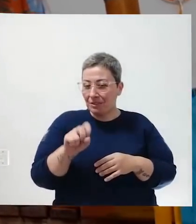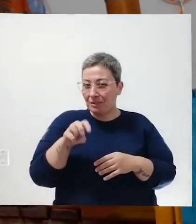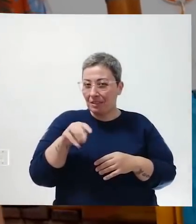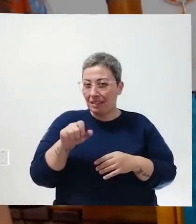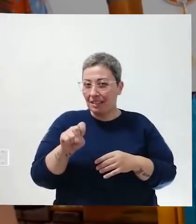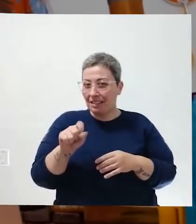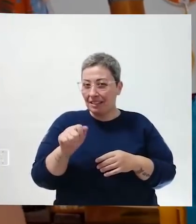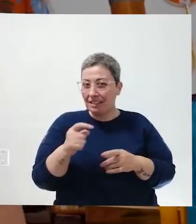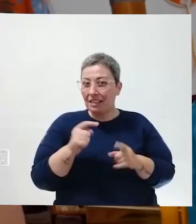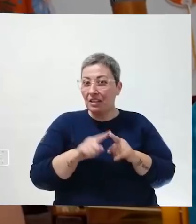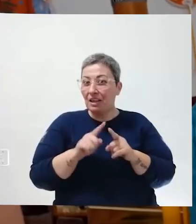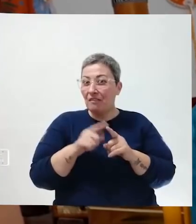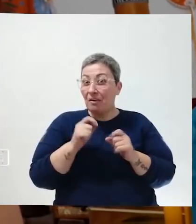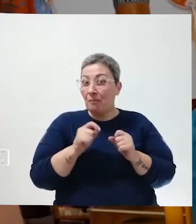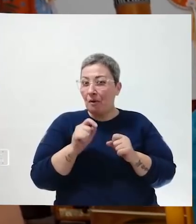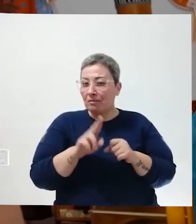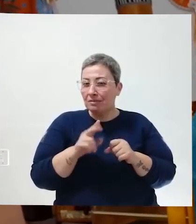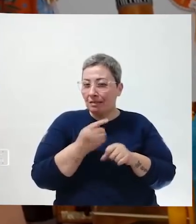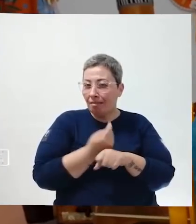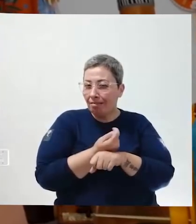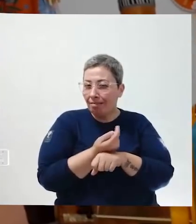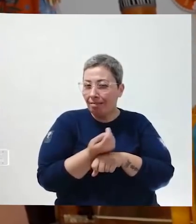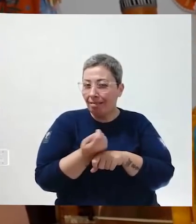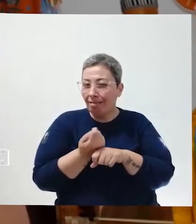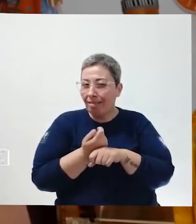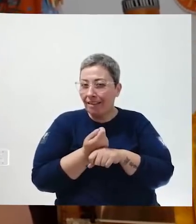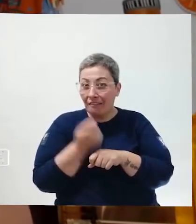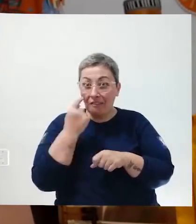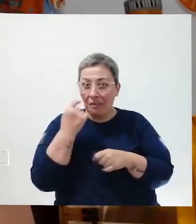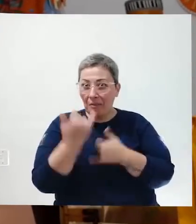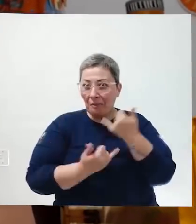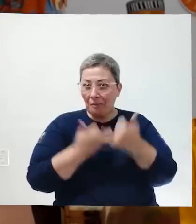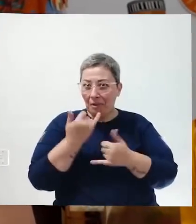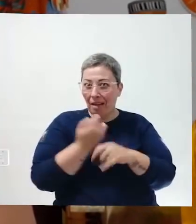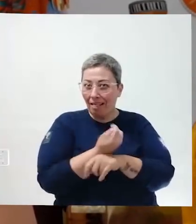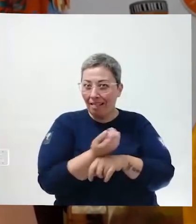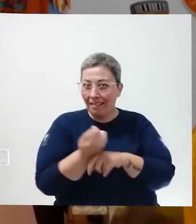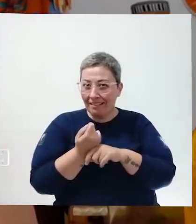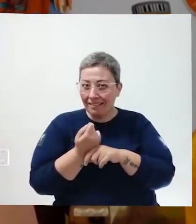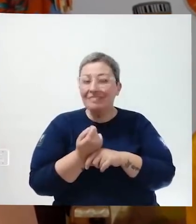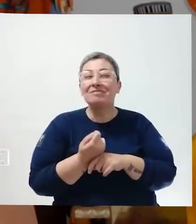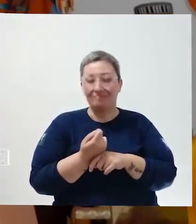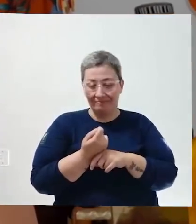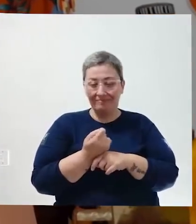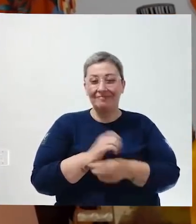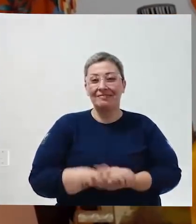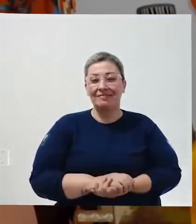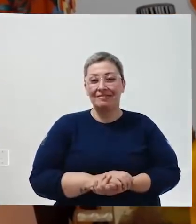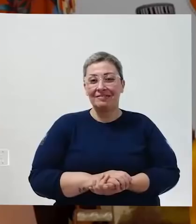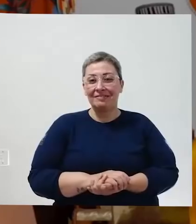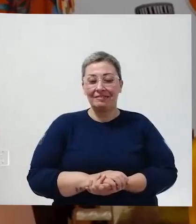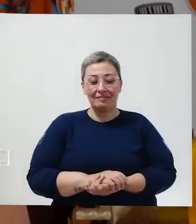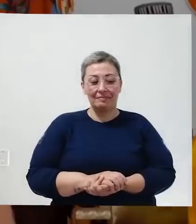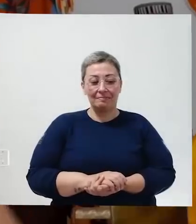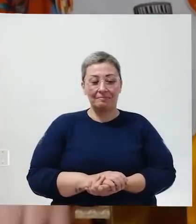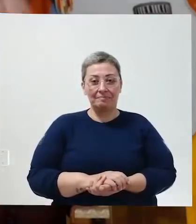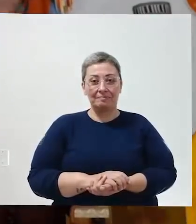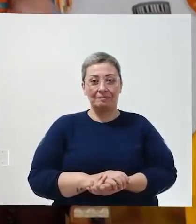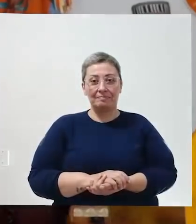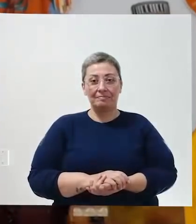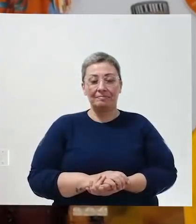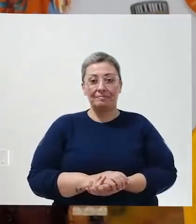Artes com pegadinhas. Vamos brincar com as pegadinhas? Vamos!